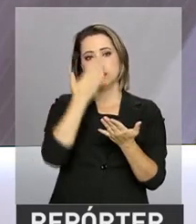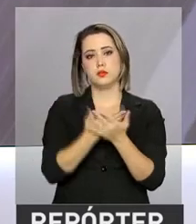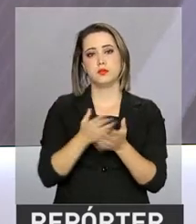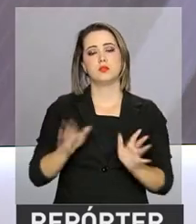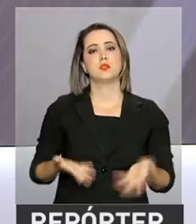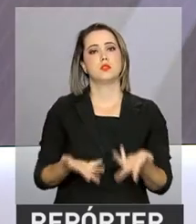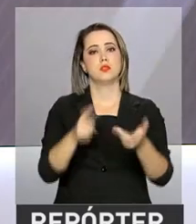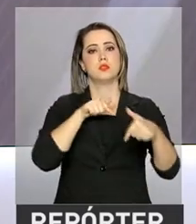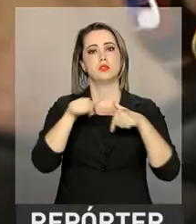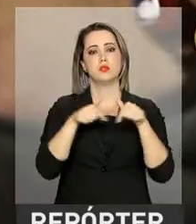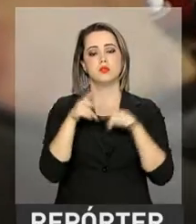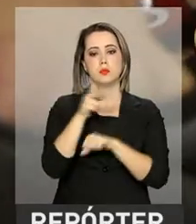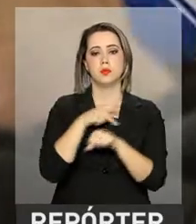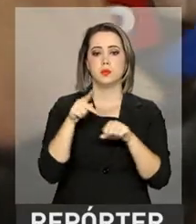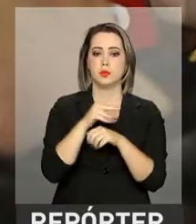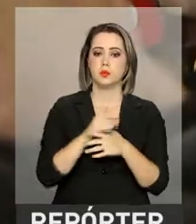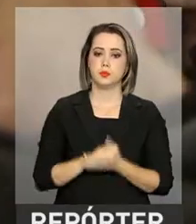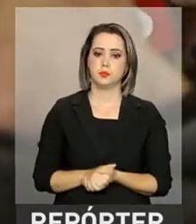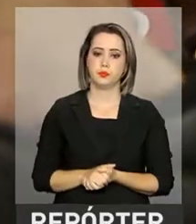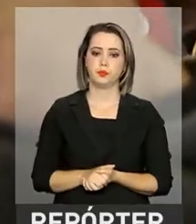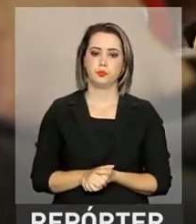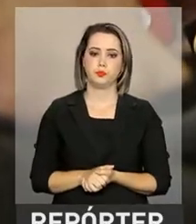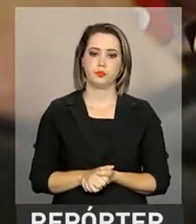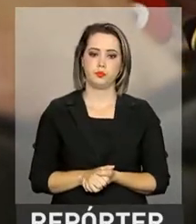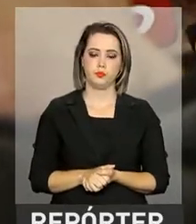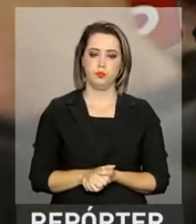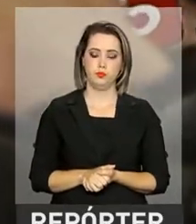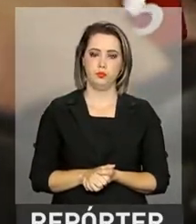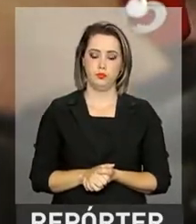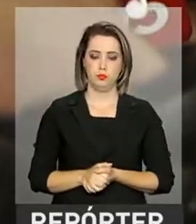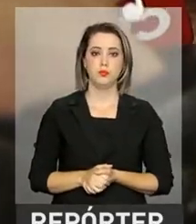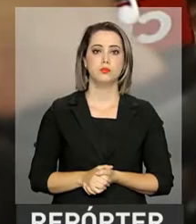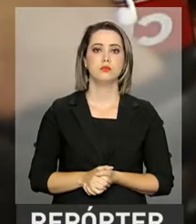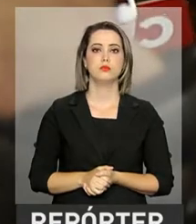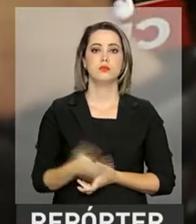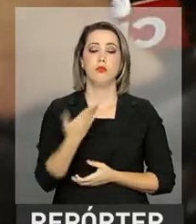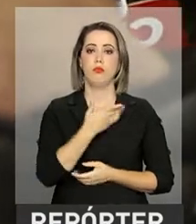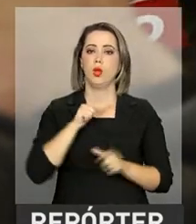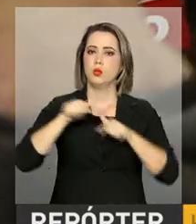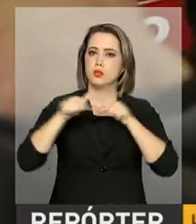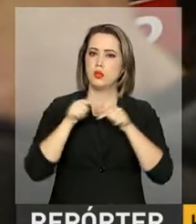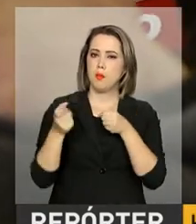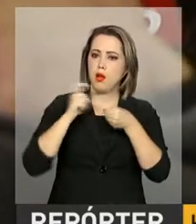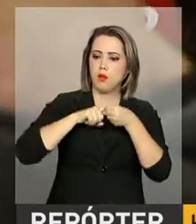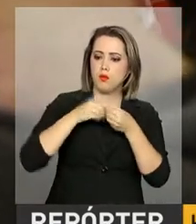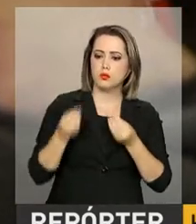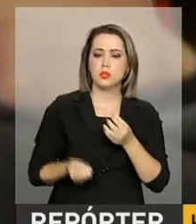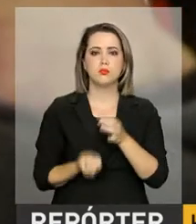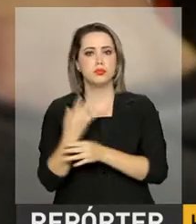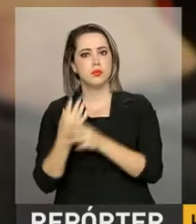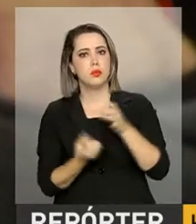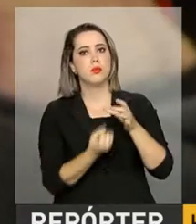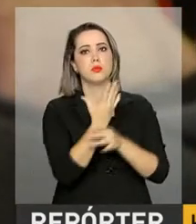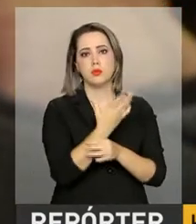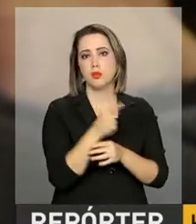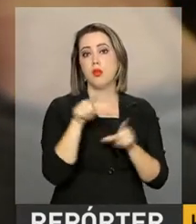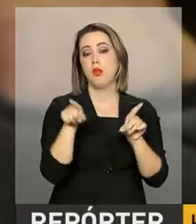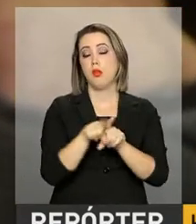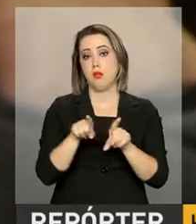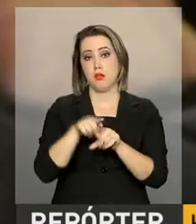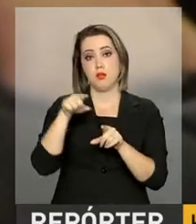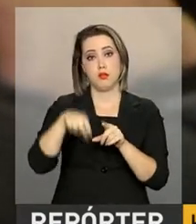no país. Os empregos estão se recuperando e vão se recuperar este ano, devido